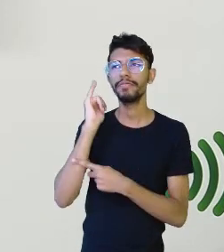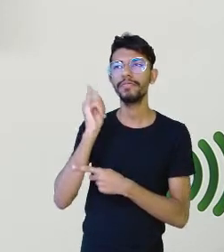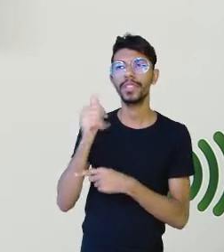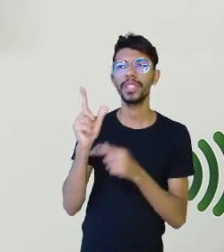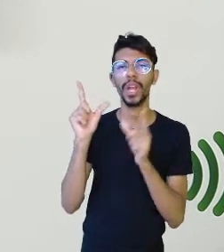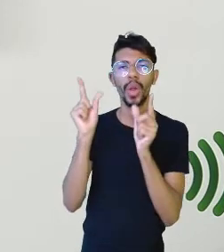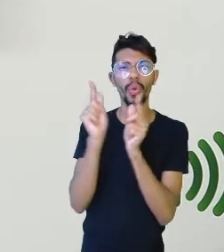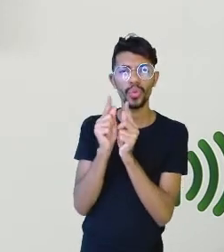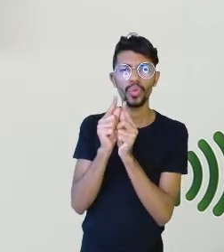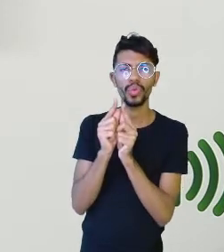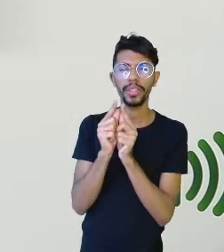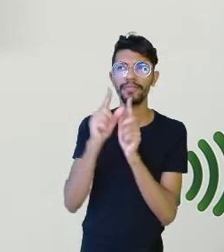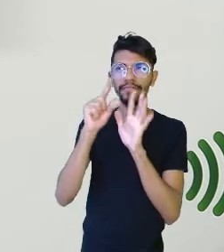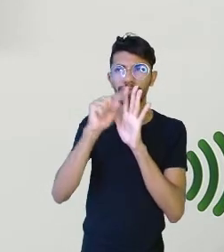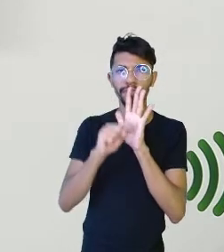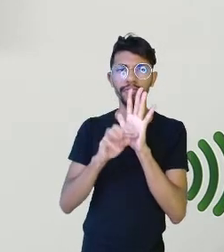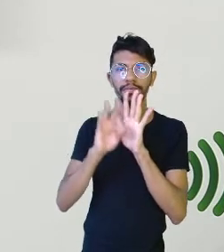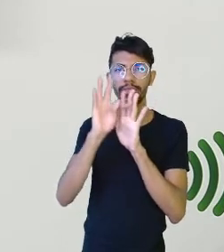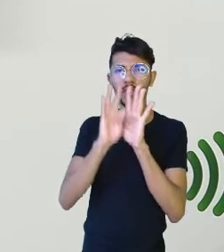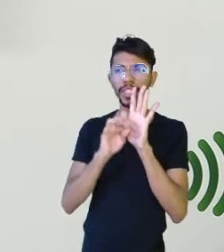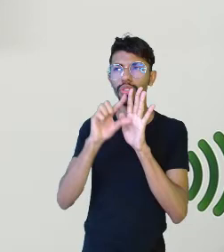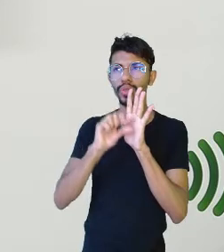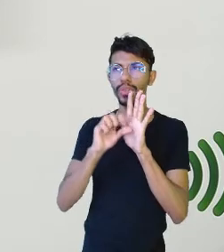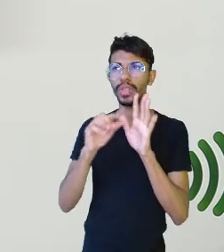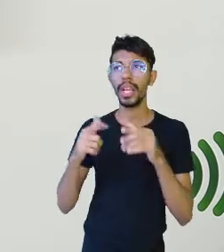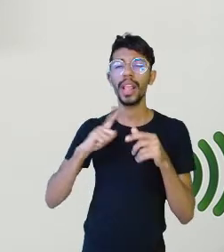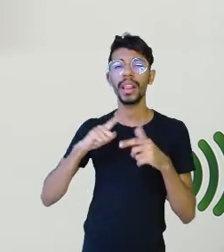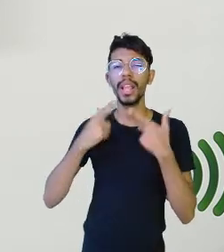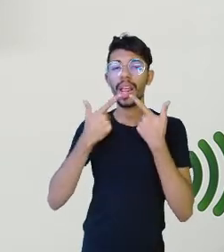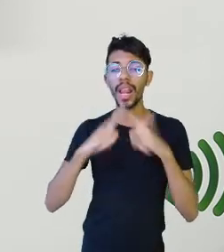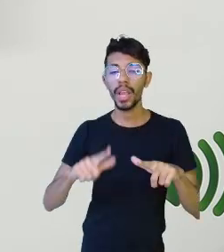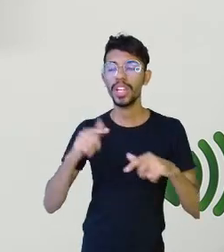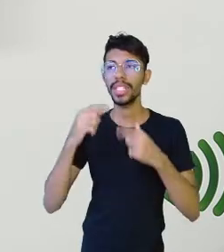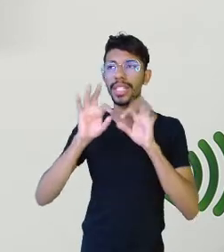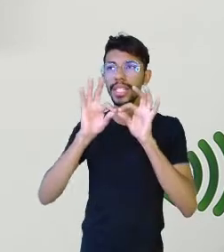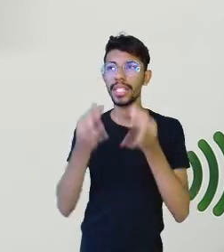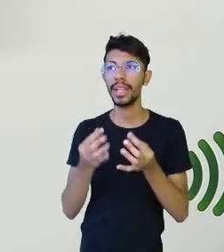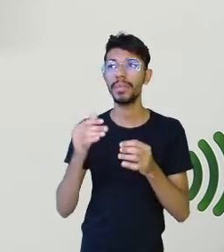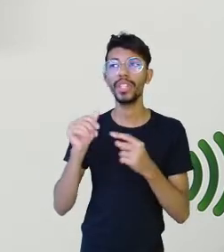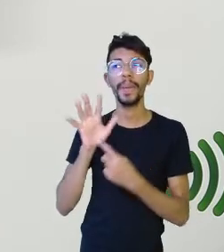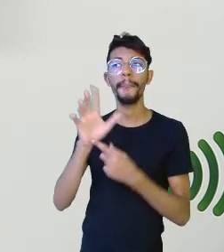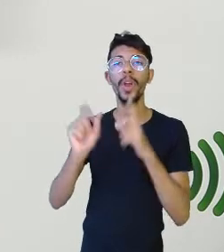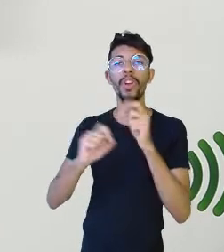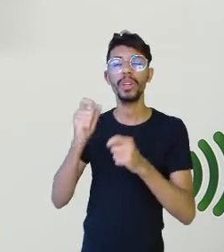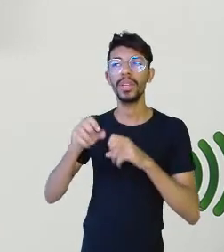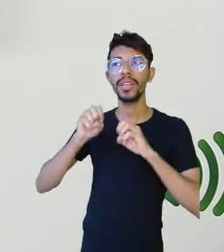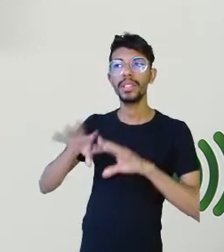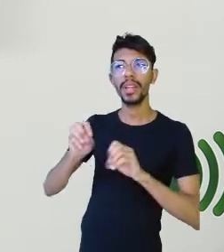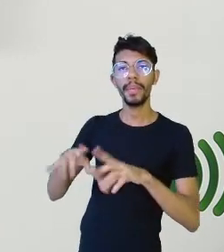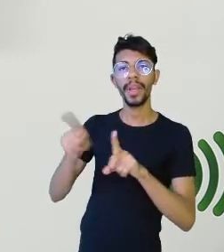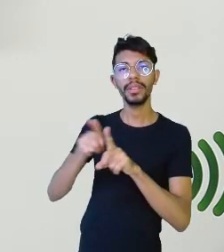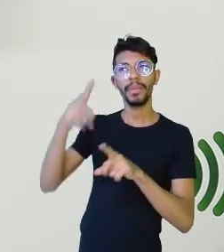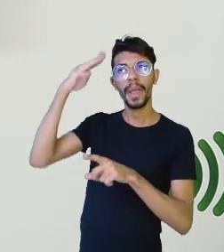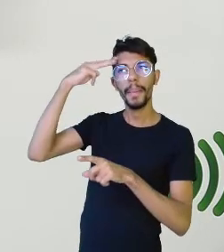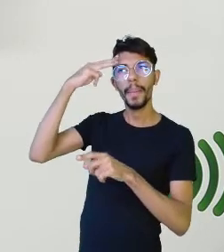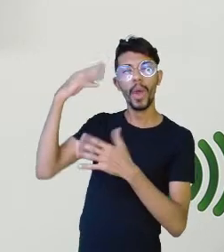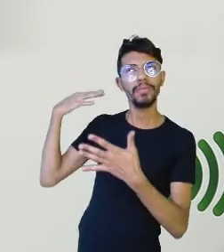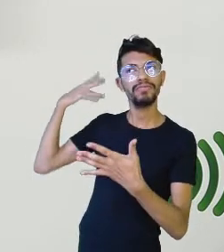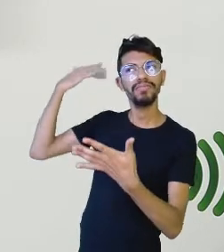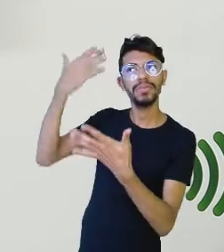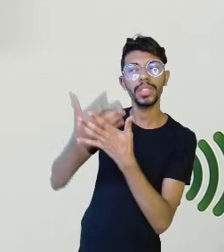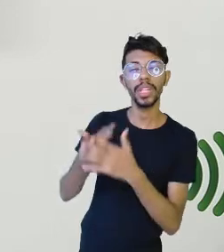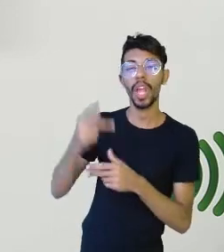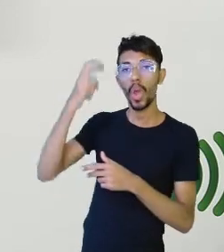uma linguagem bem simples, que transmite ensinamentos e memórias da cultura de vários povos da África.